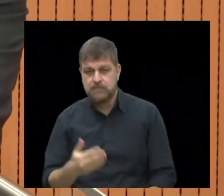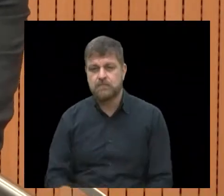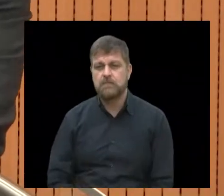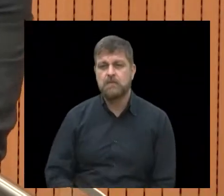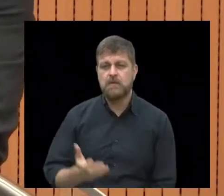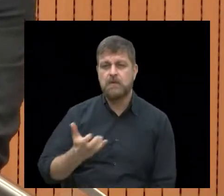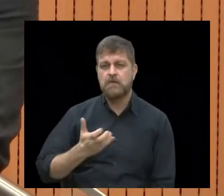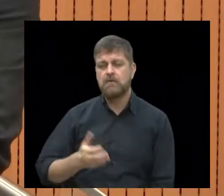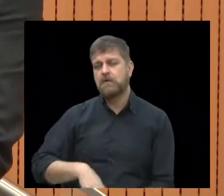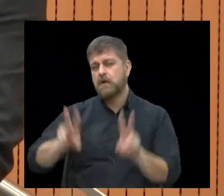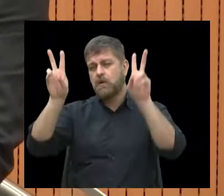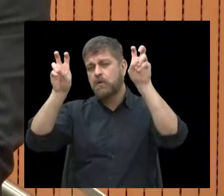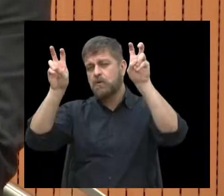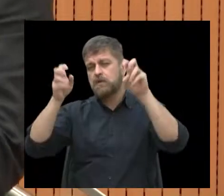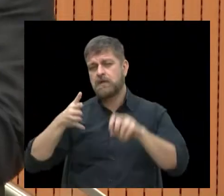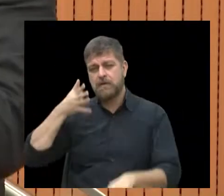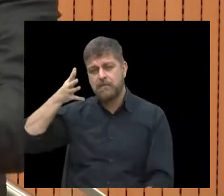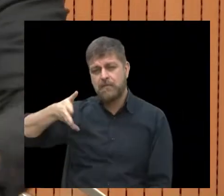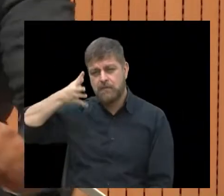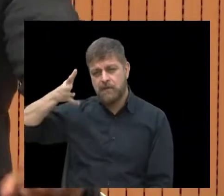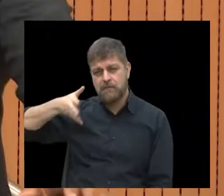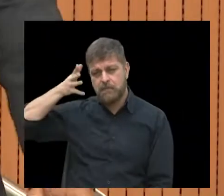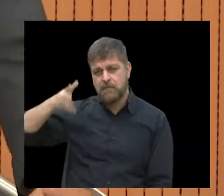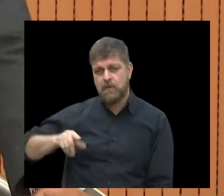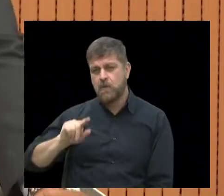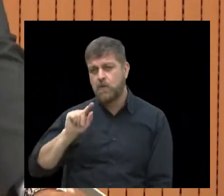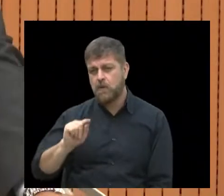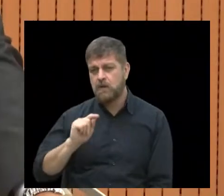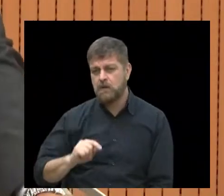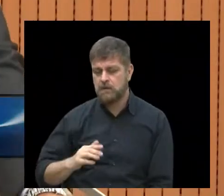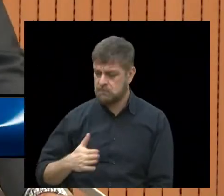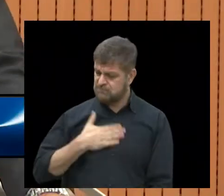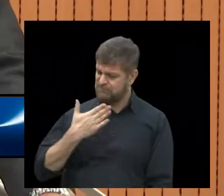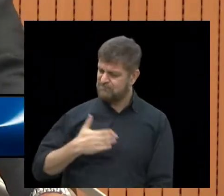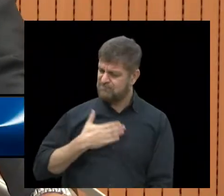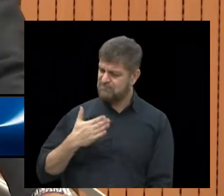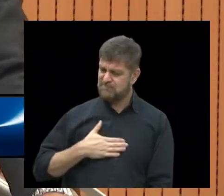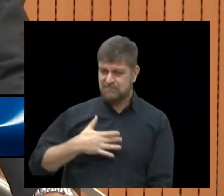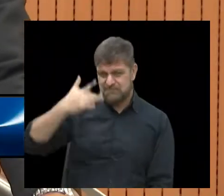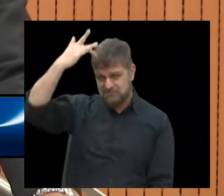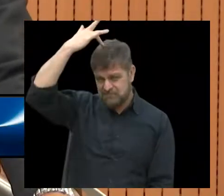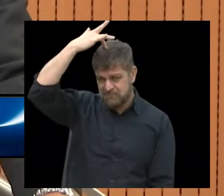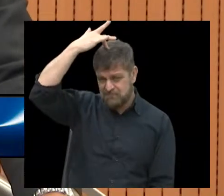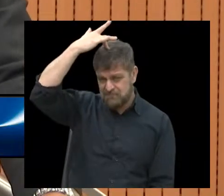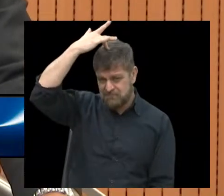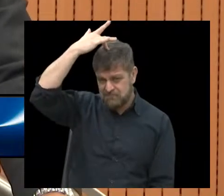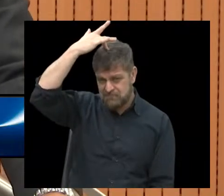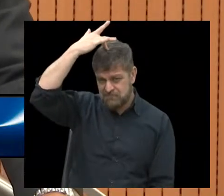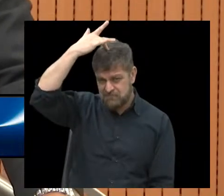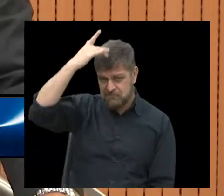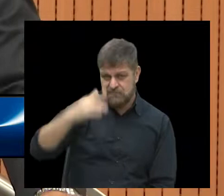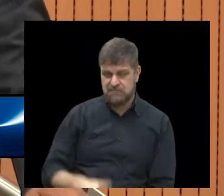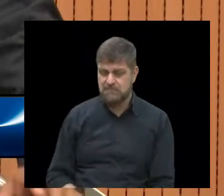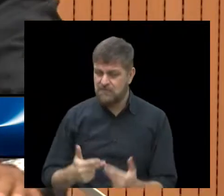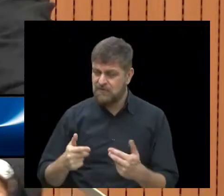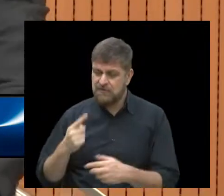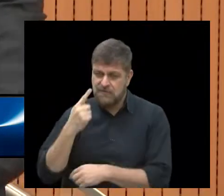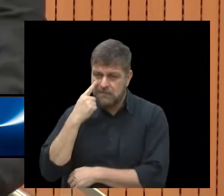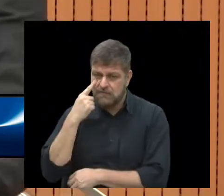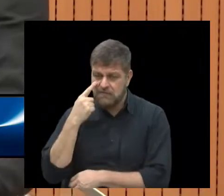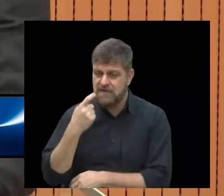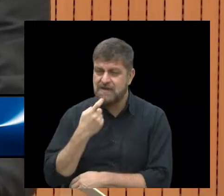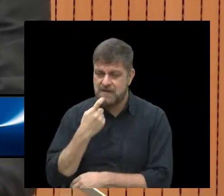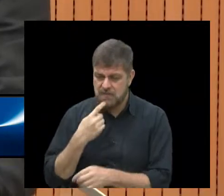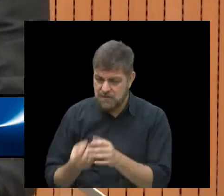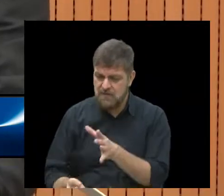quero falar hoje aqui, vereador Campos Filho, realmente eu fico impressionado com certas coisas que a gente vê aqui no